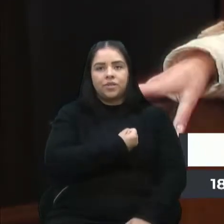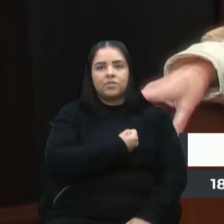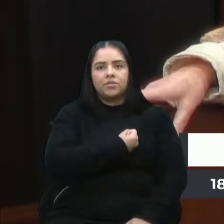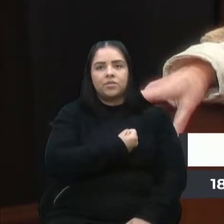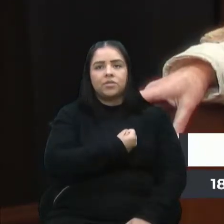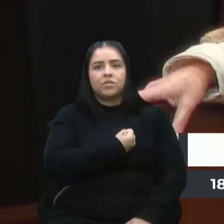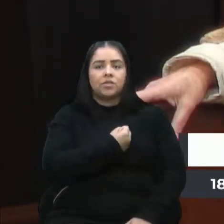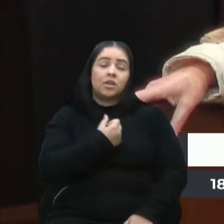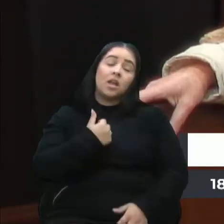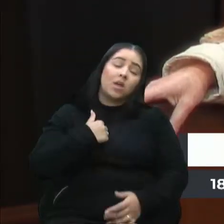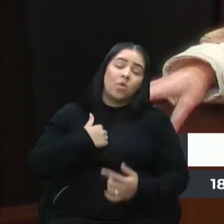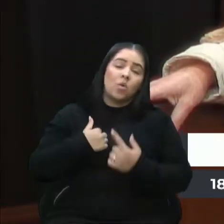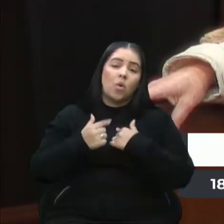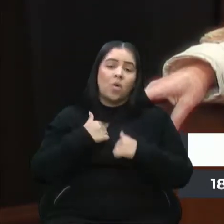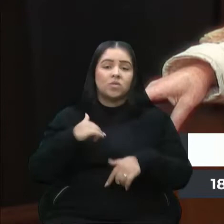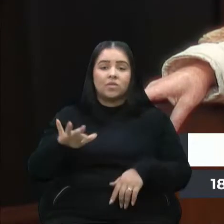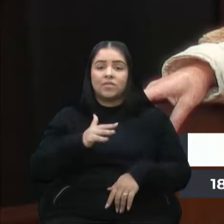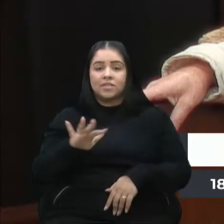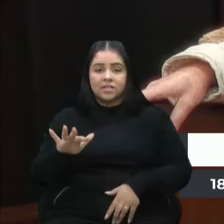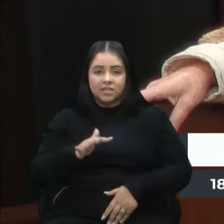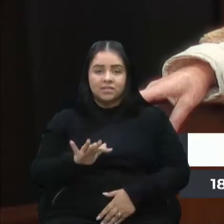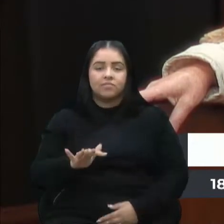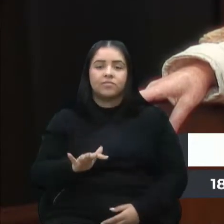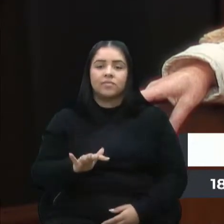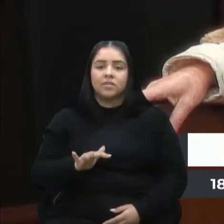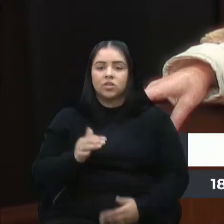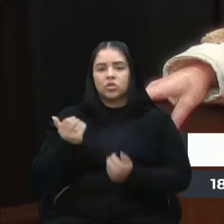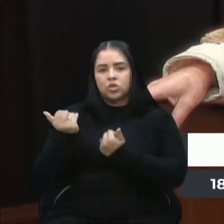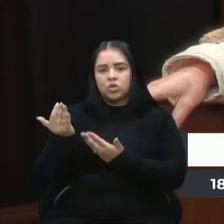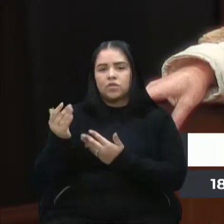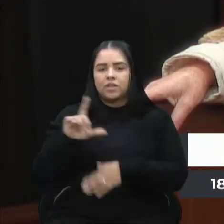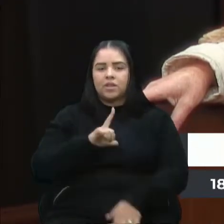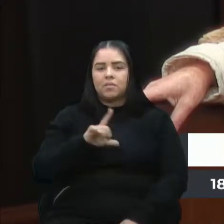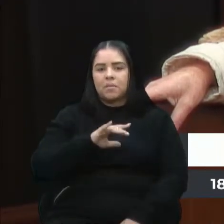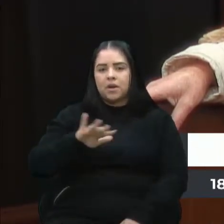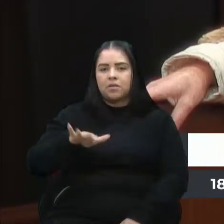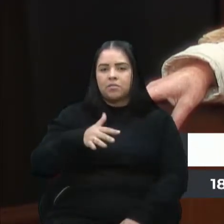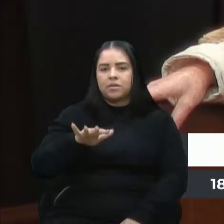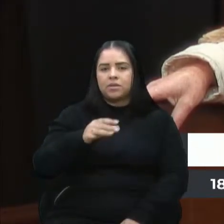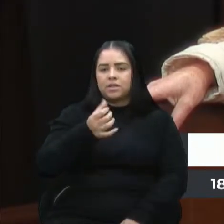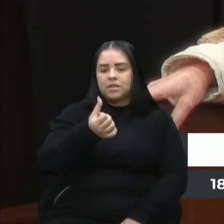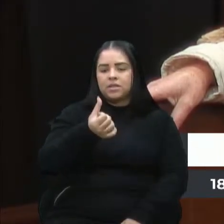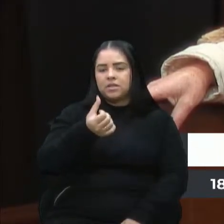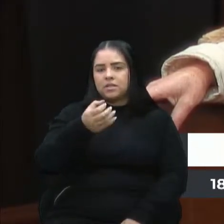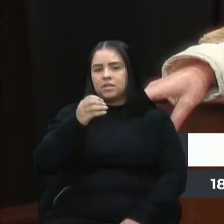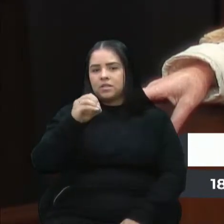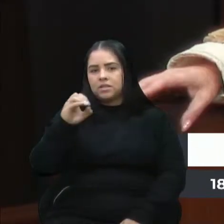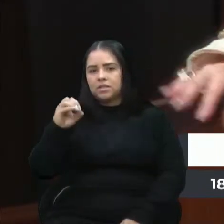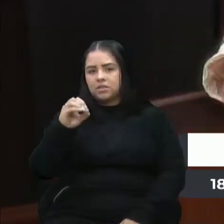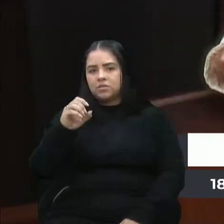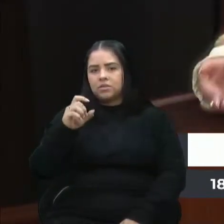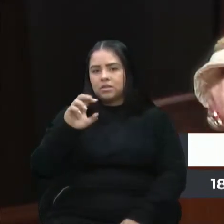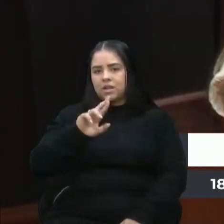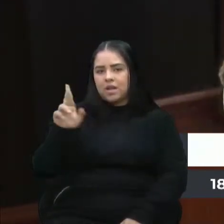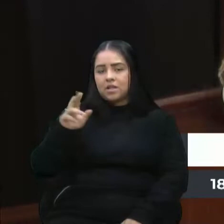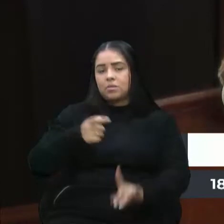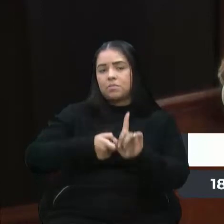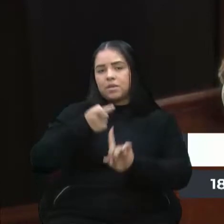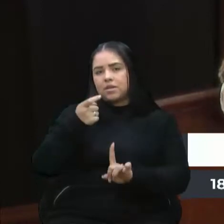gosto, os jovens aprendizes ganham em torno de R$600 por mês. Mas